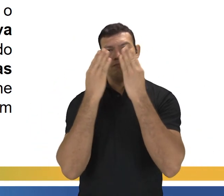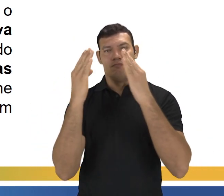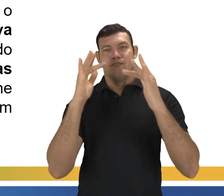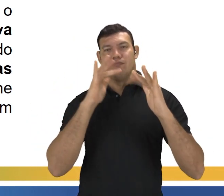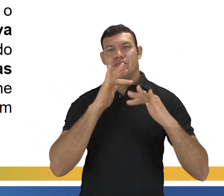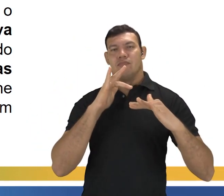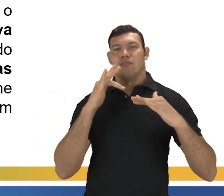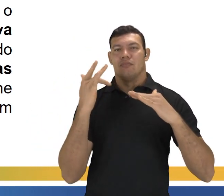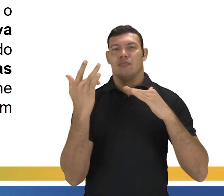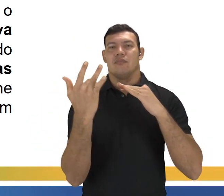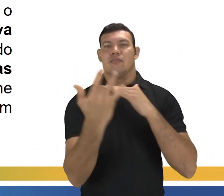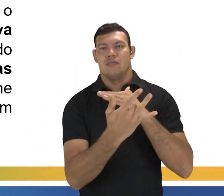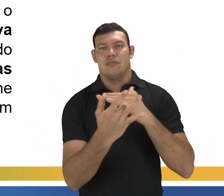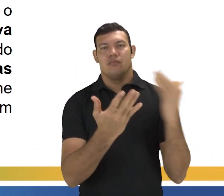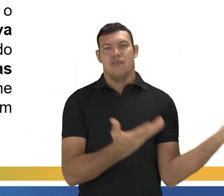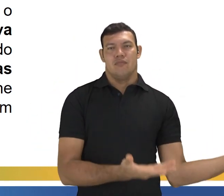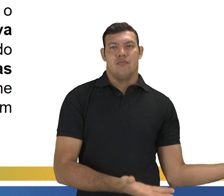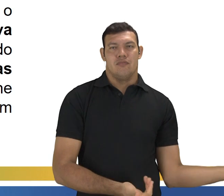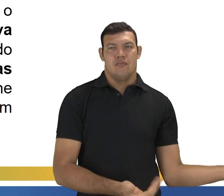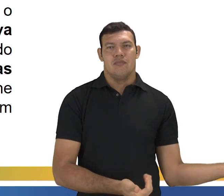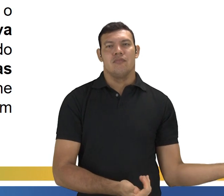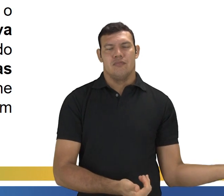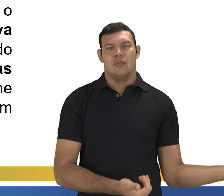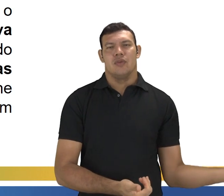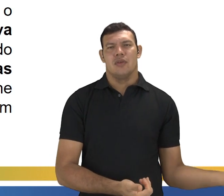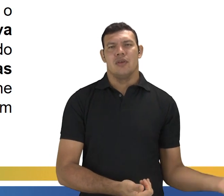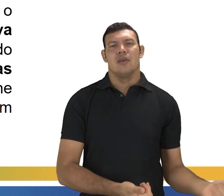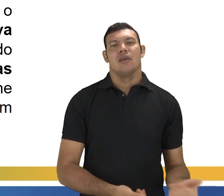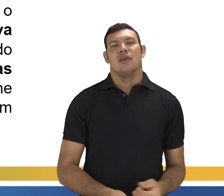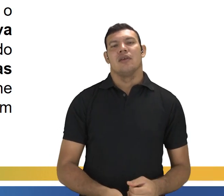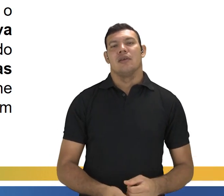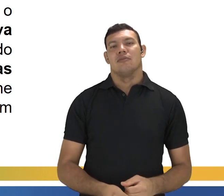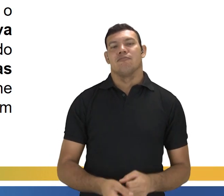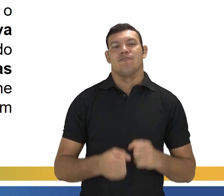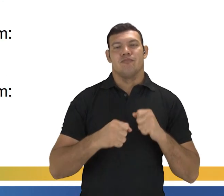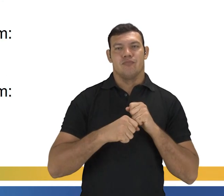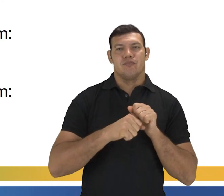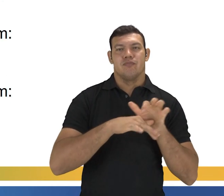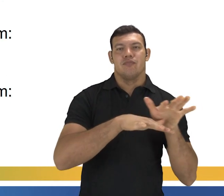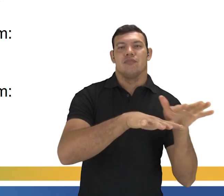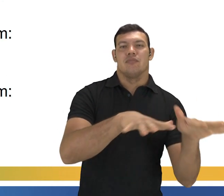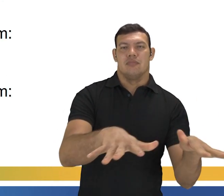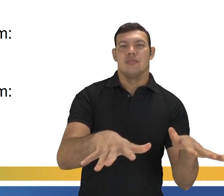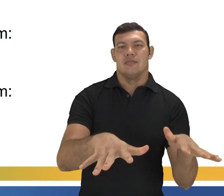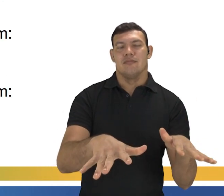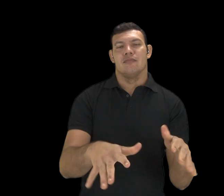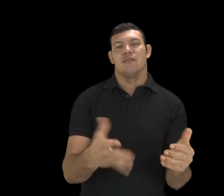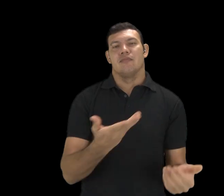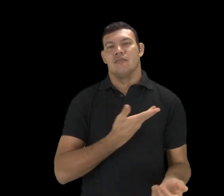Se possível, compartilhe o seu texto com seus pais, com seus amigos e em suas redes sociais.